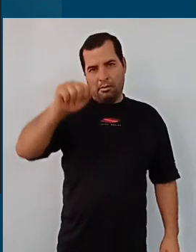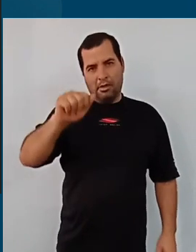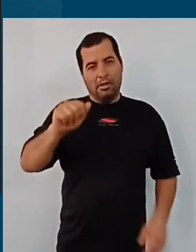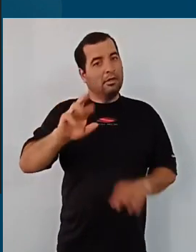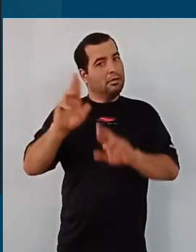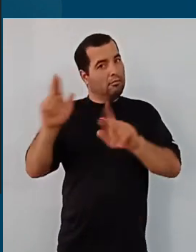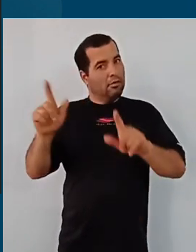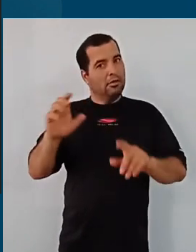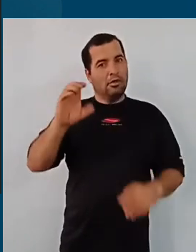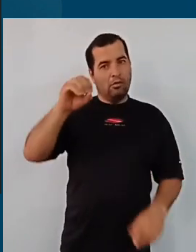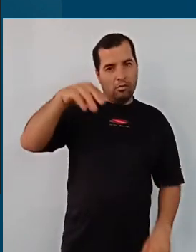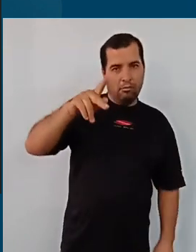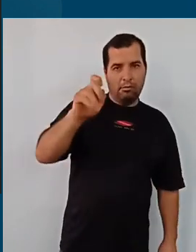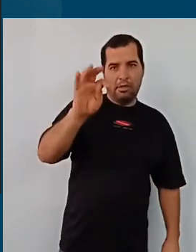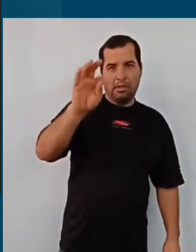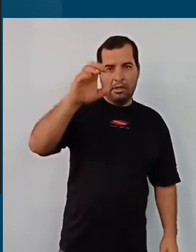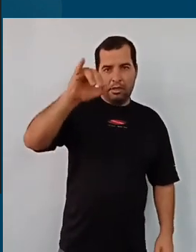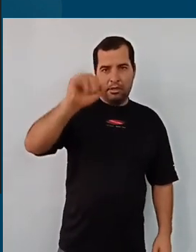favor, a próxima tela.